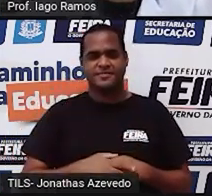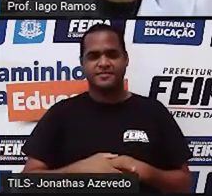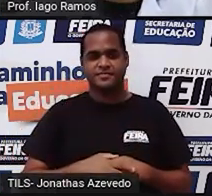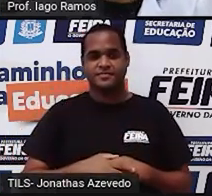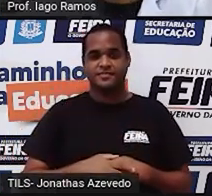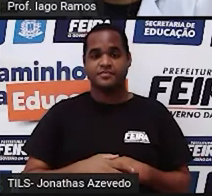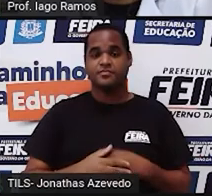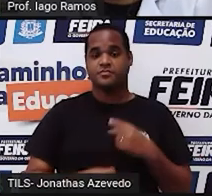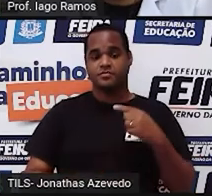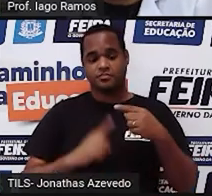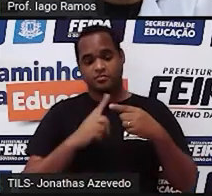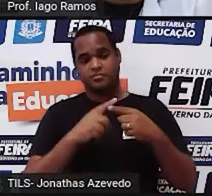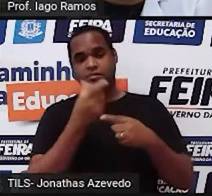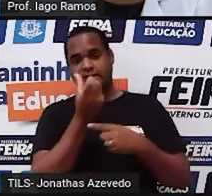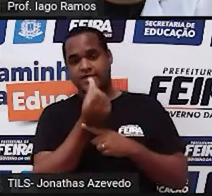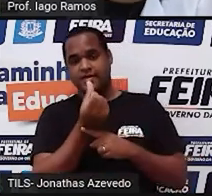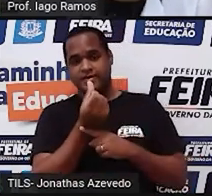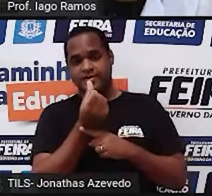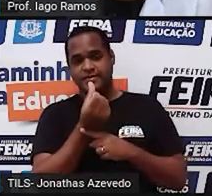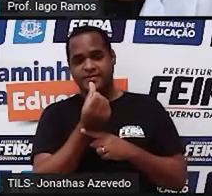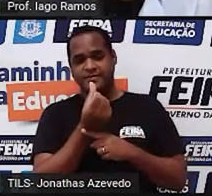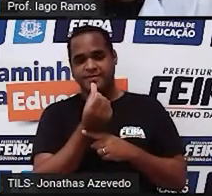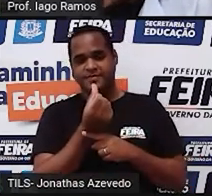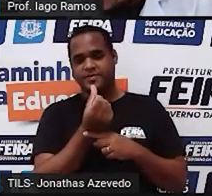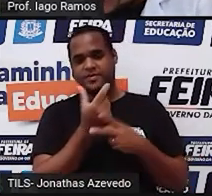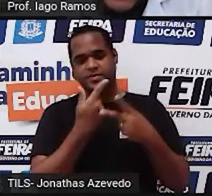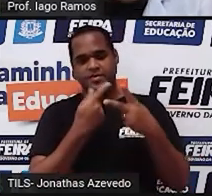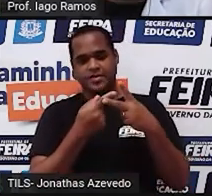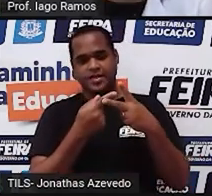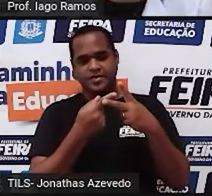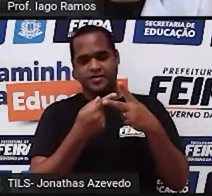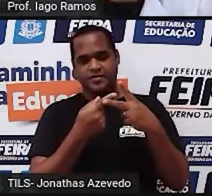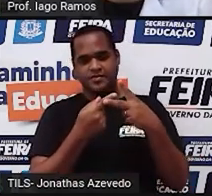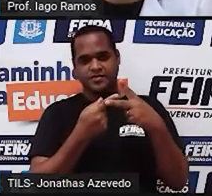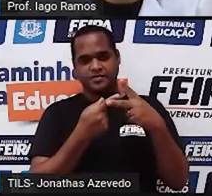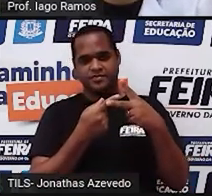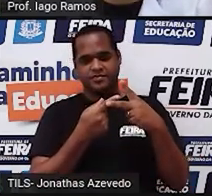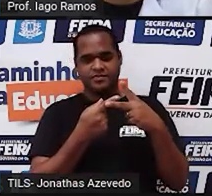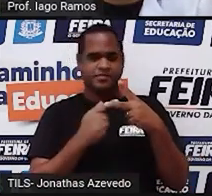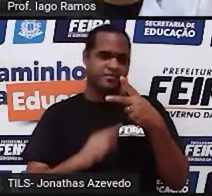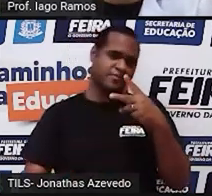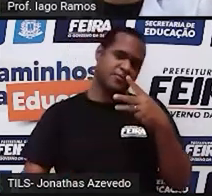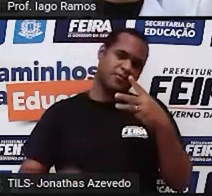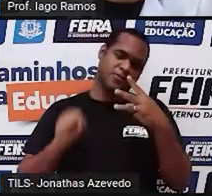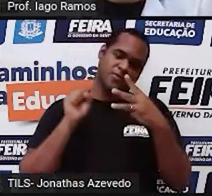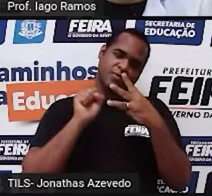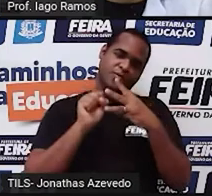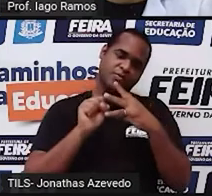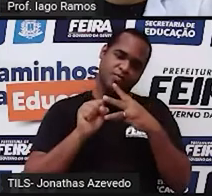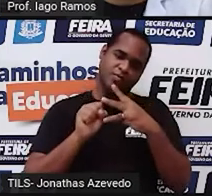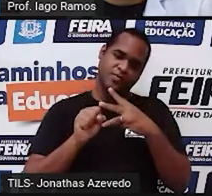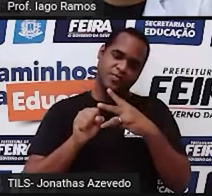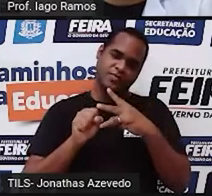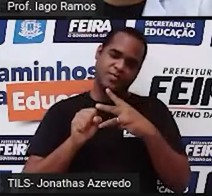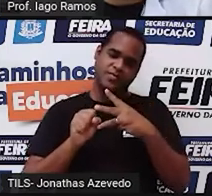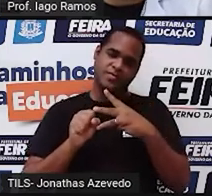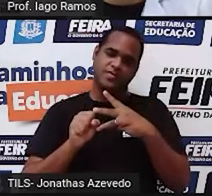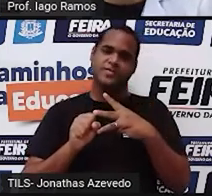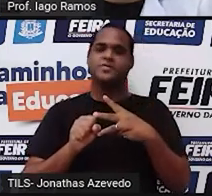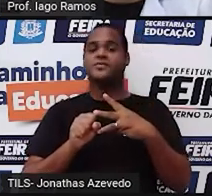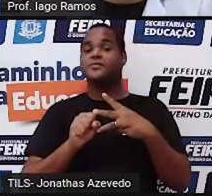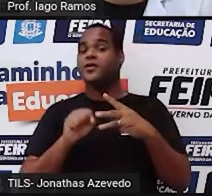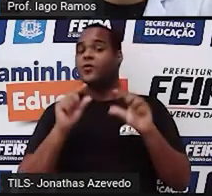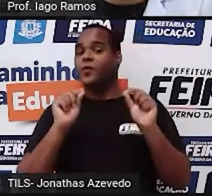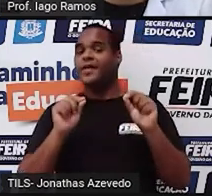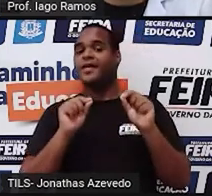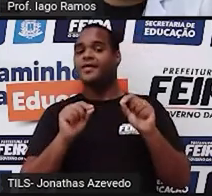e é seis que tá na letra A é 7 que tá na letra b ou é 8 que tá na letras e